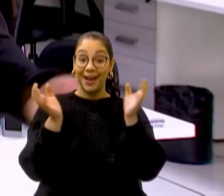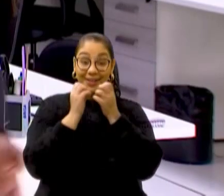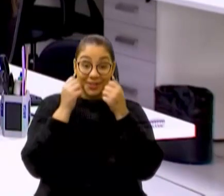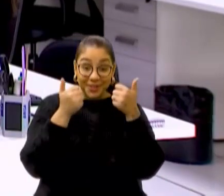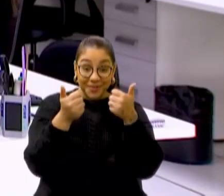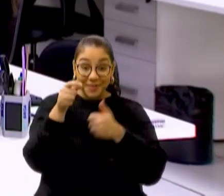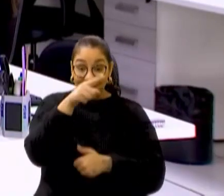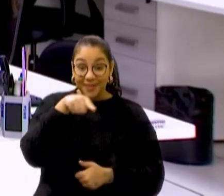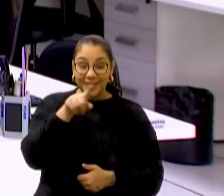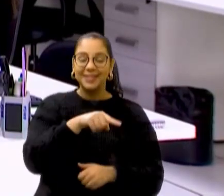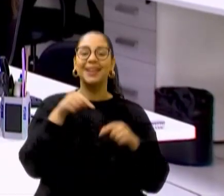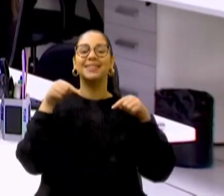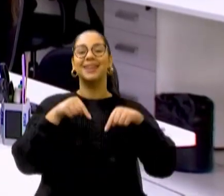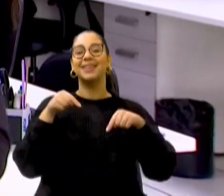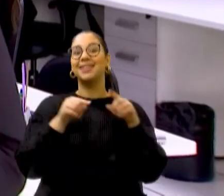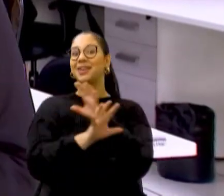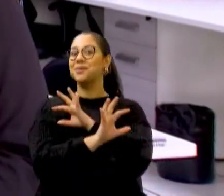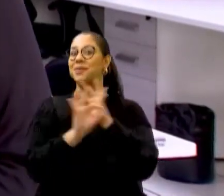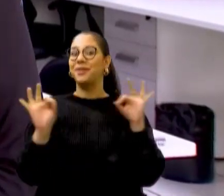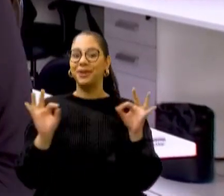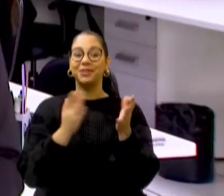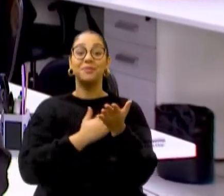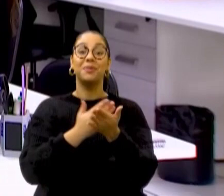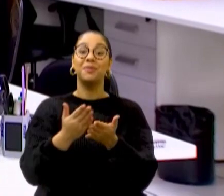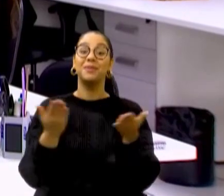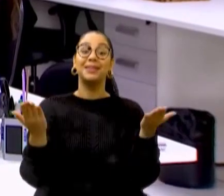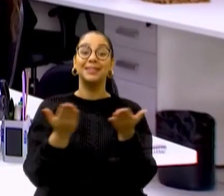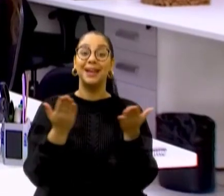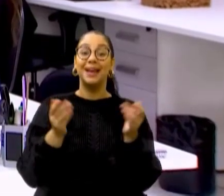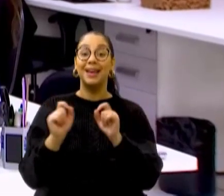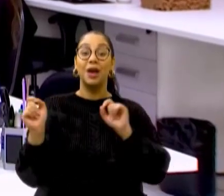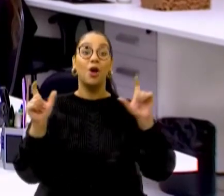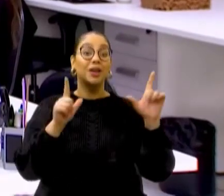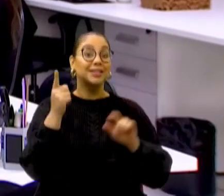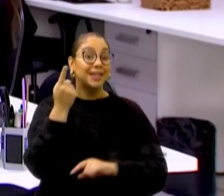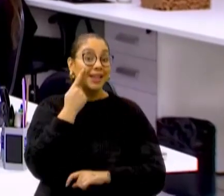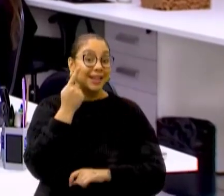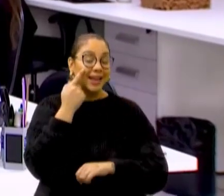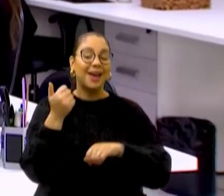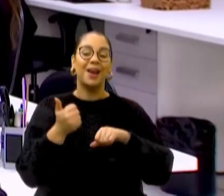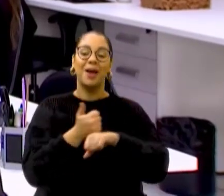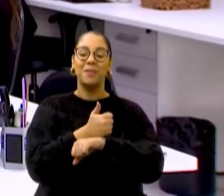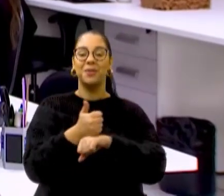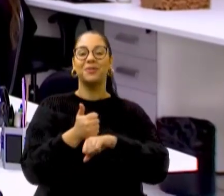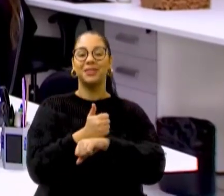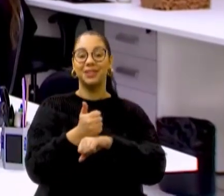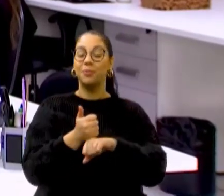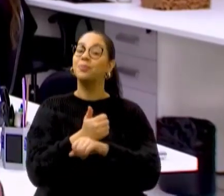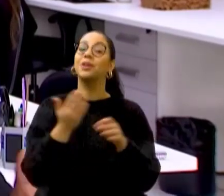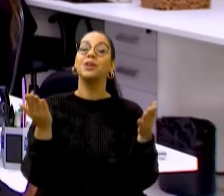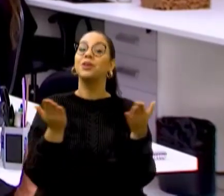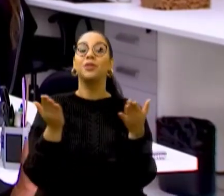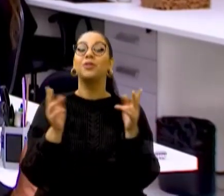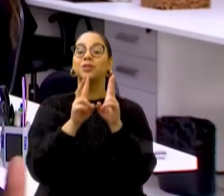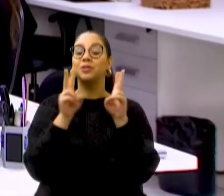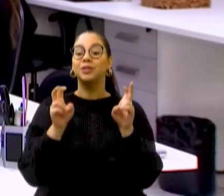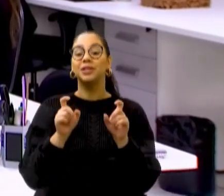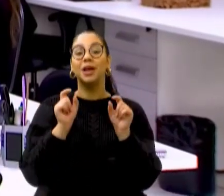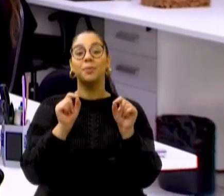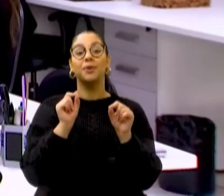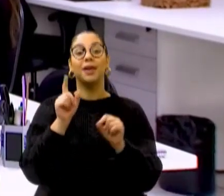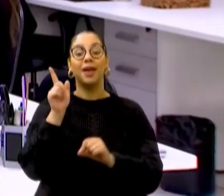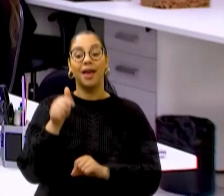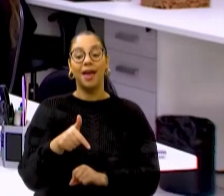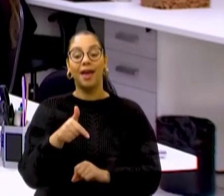Olá tudo bem por aí por aqui tudo ótimo estamos começando mais um quadro se liga na profissão E hoje nós vamos falar